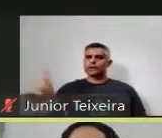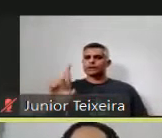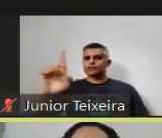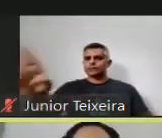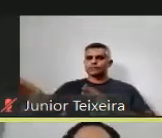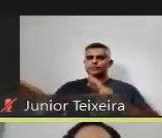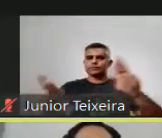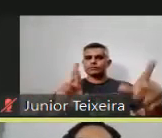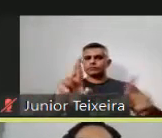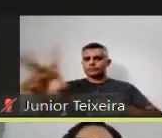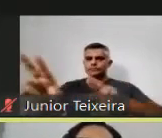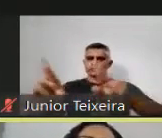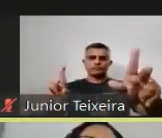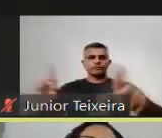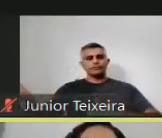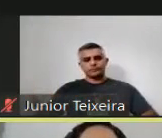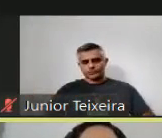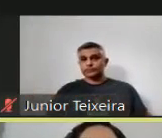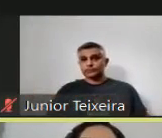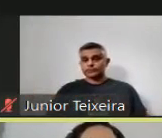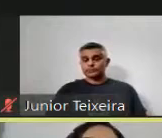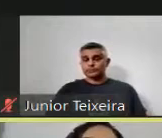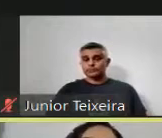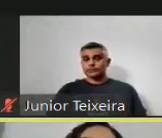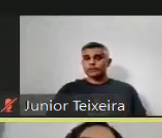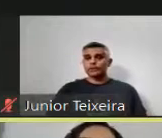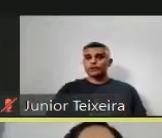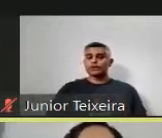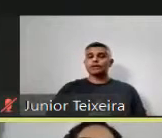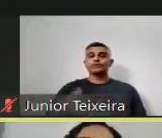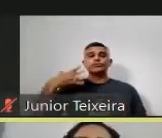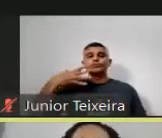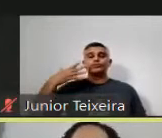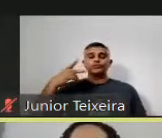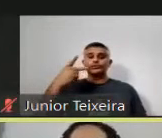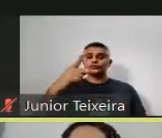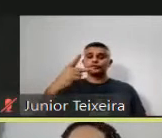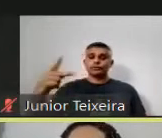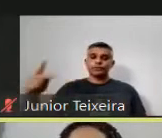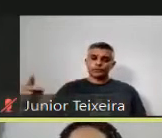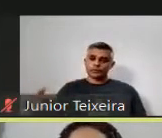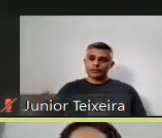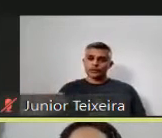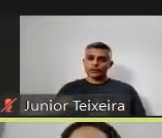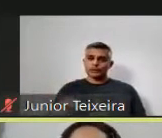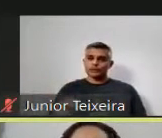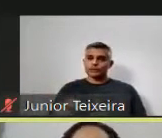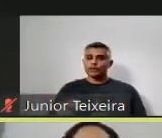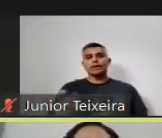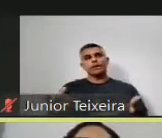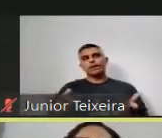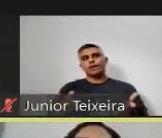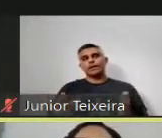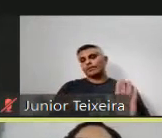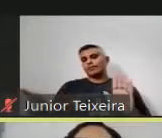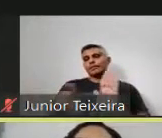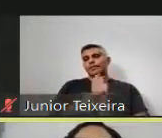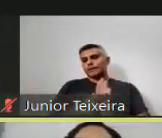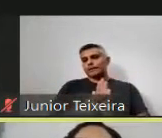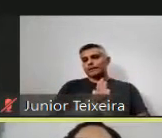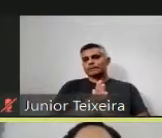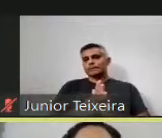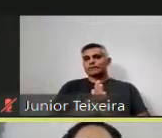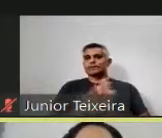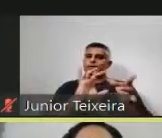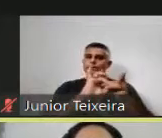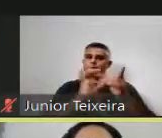né, em que esses discursos eles foram enunciados num dado contexto histórico, né? Então, a